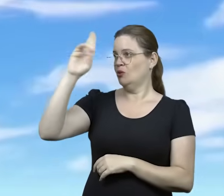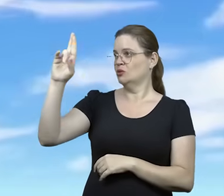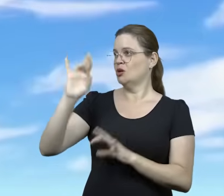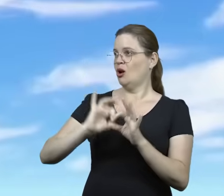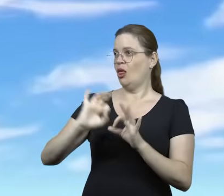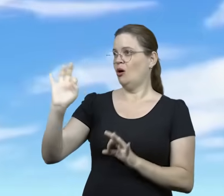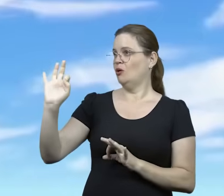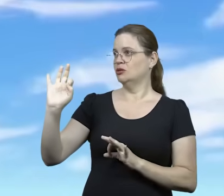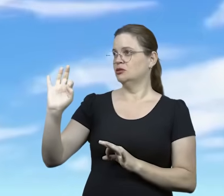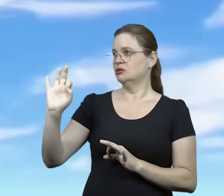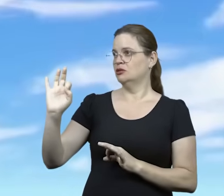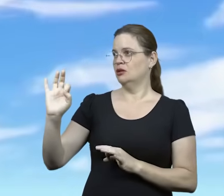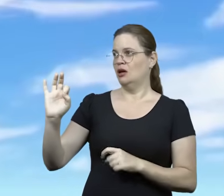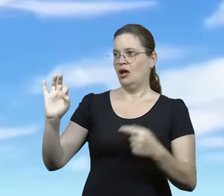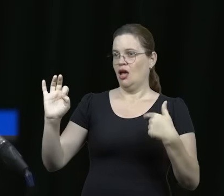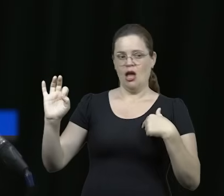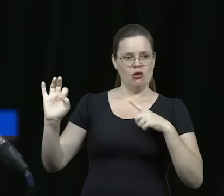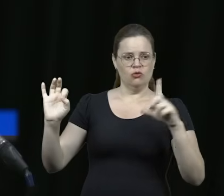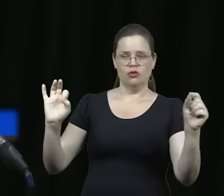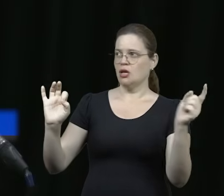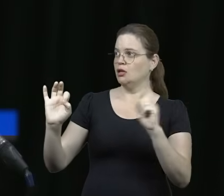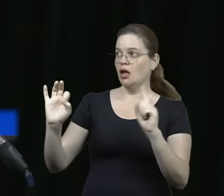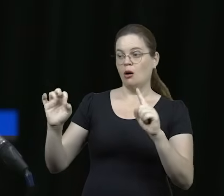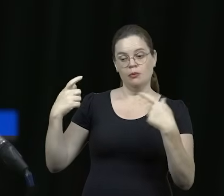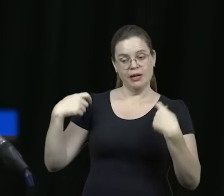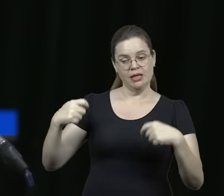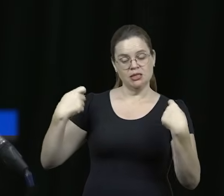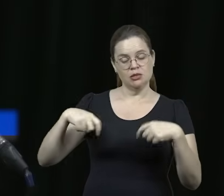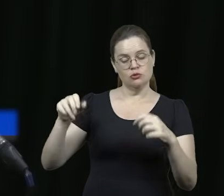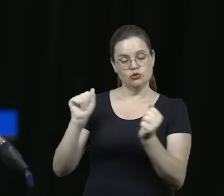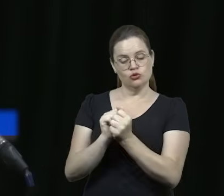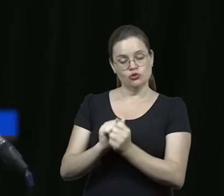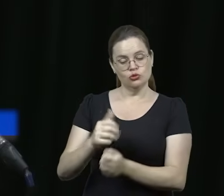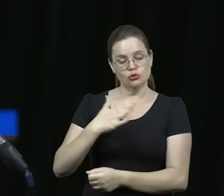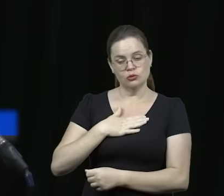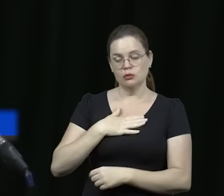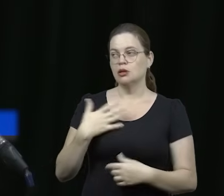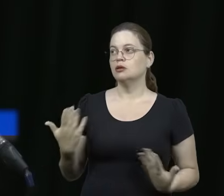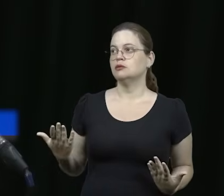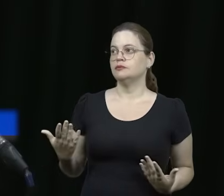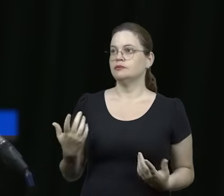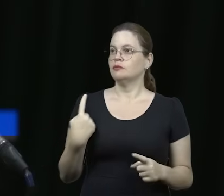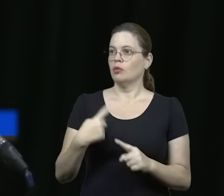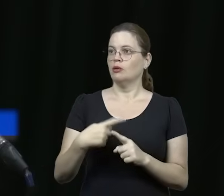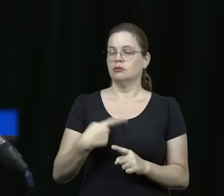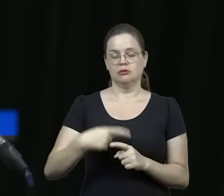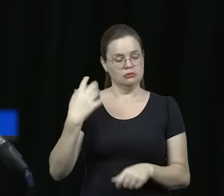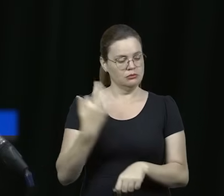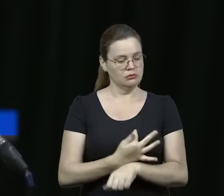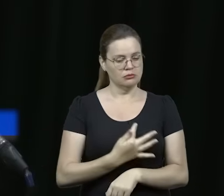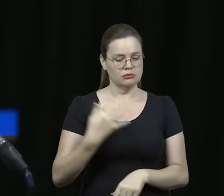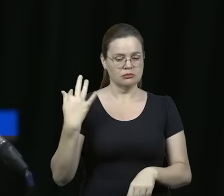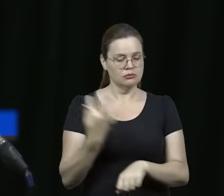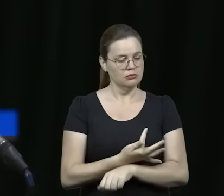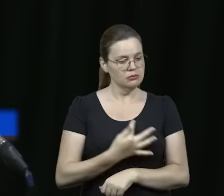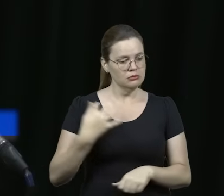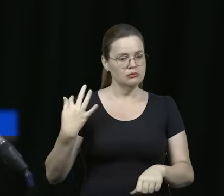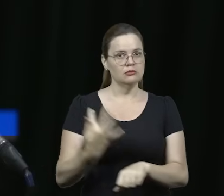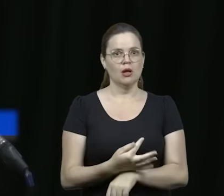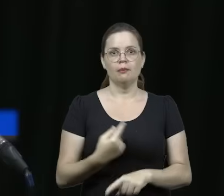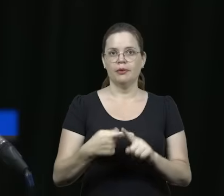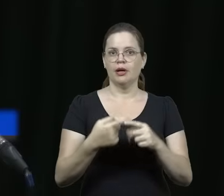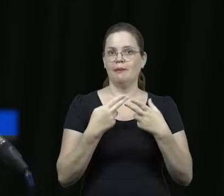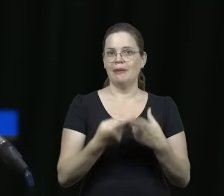comigo, não me faça subir dessa terra, porque para aturar, né? A paciência dele já estava